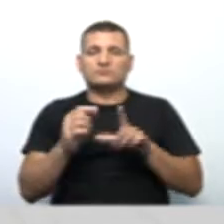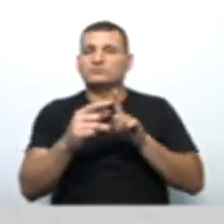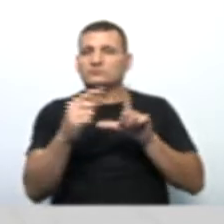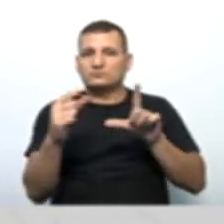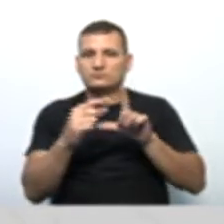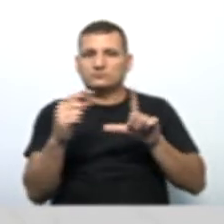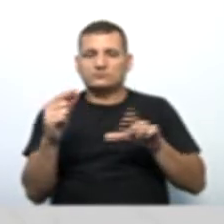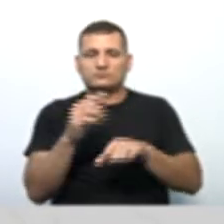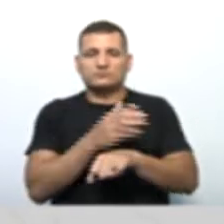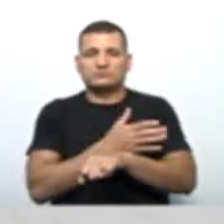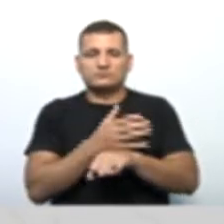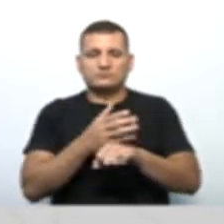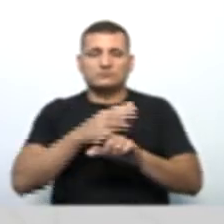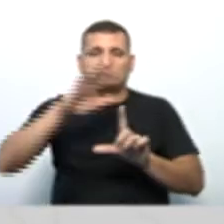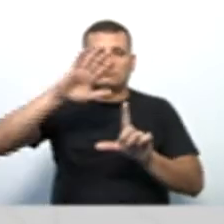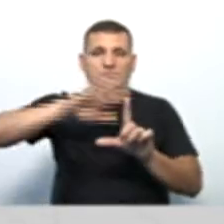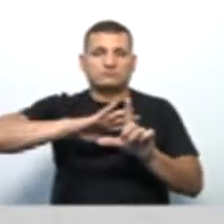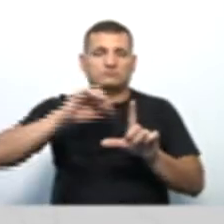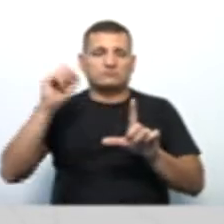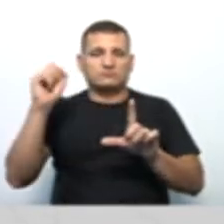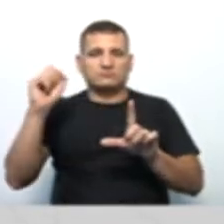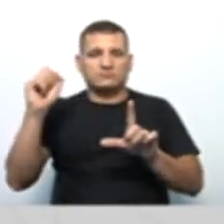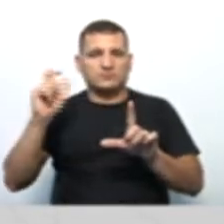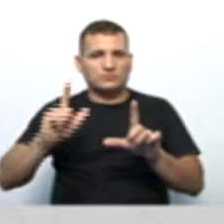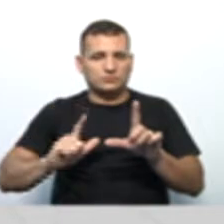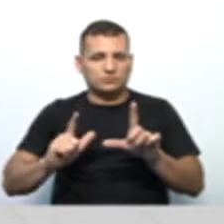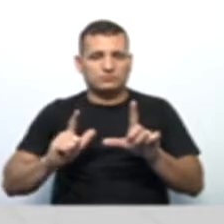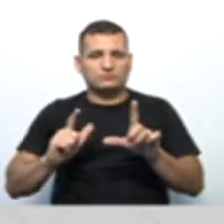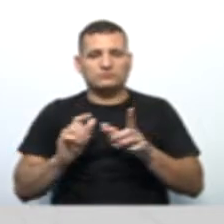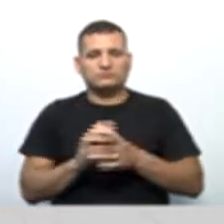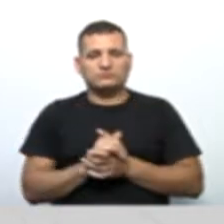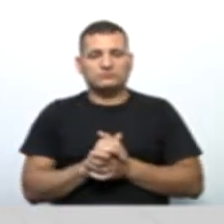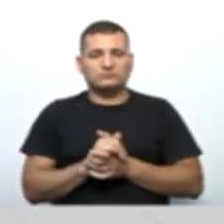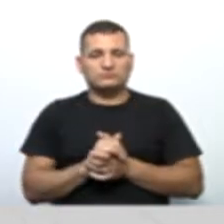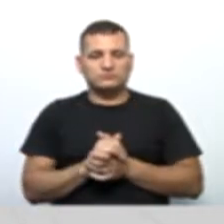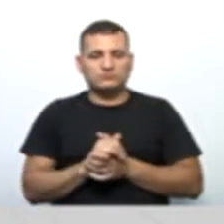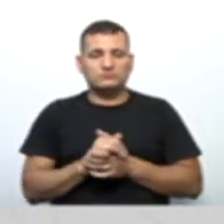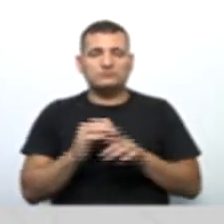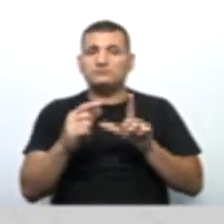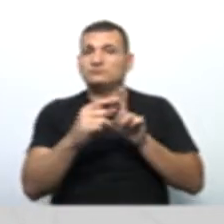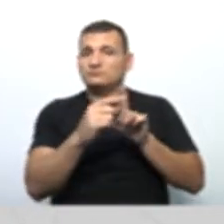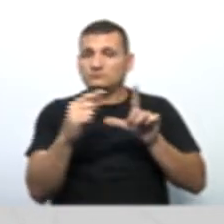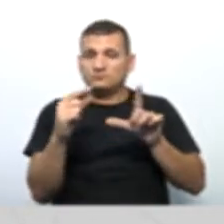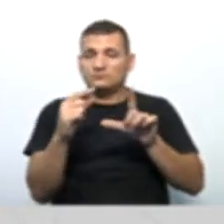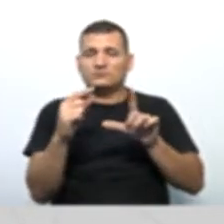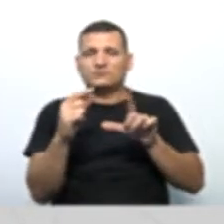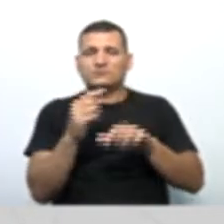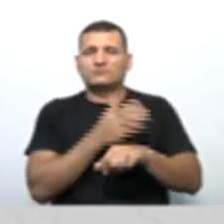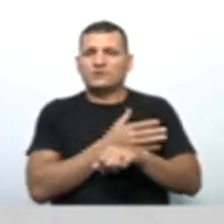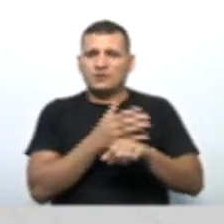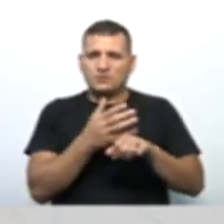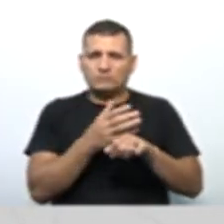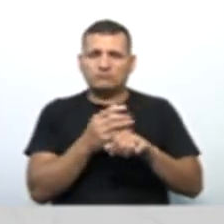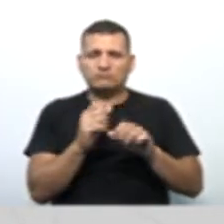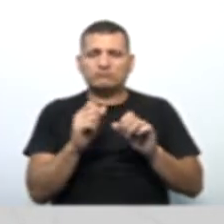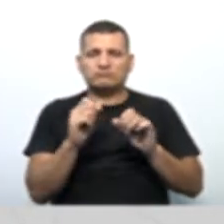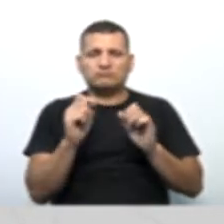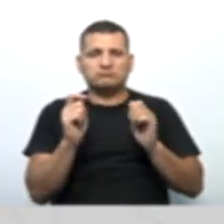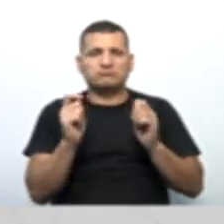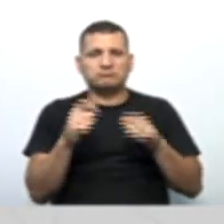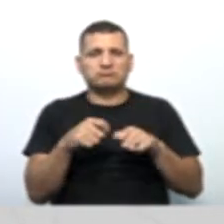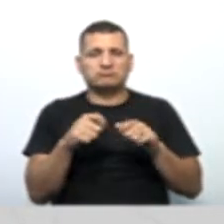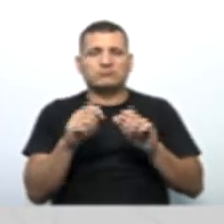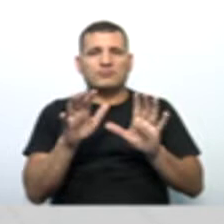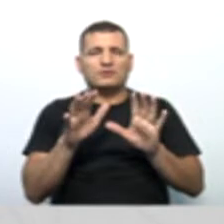fundo azul ele voa o branco destacou no azul destacou mas isso vai com tempo para ficar olhando se imagina uma página